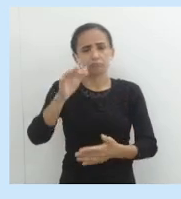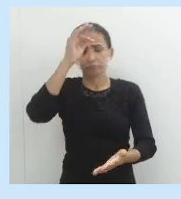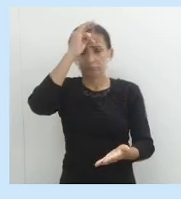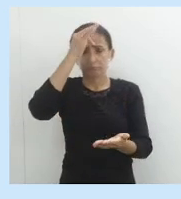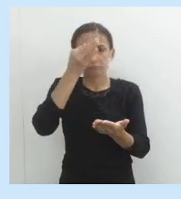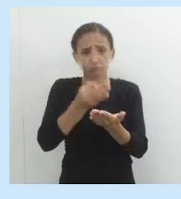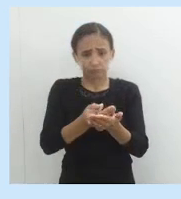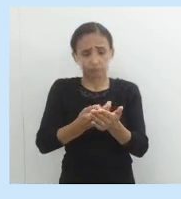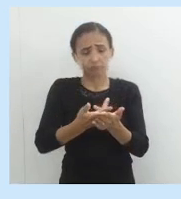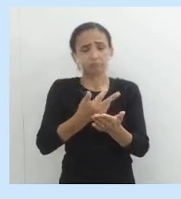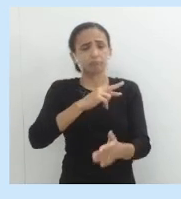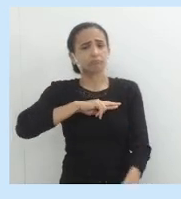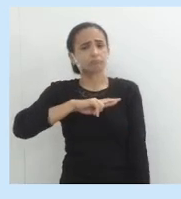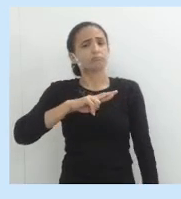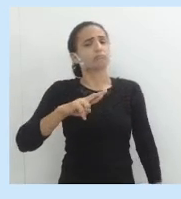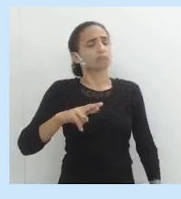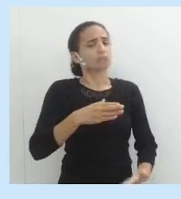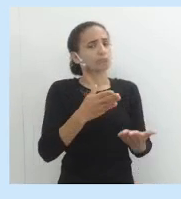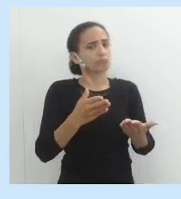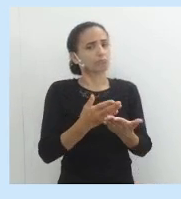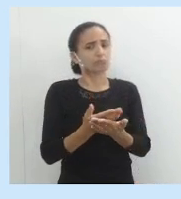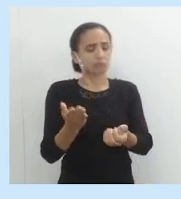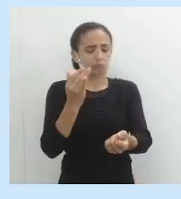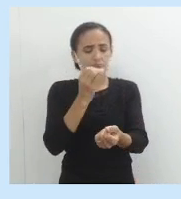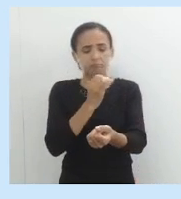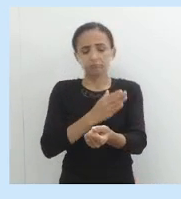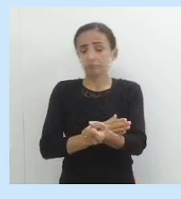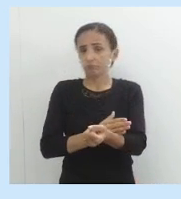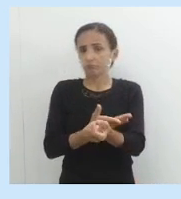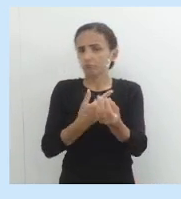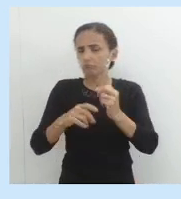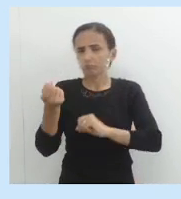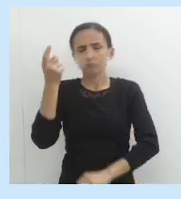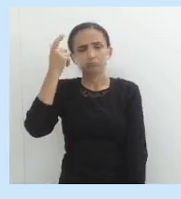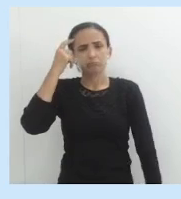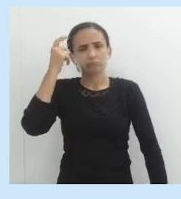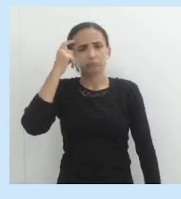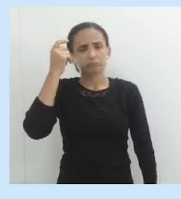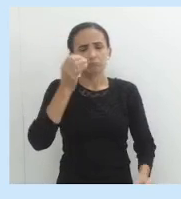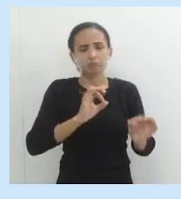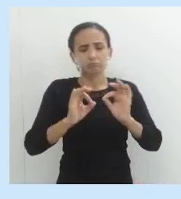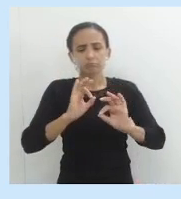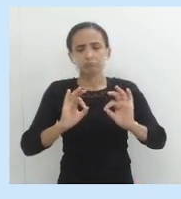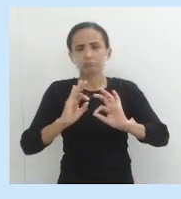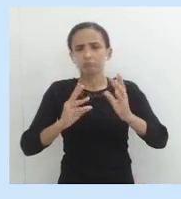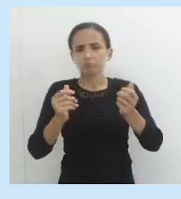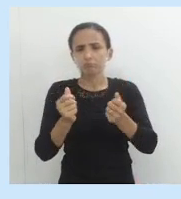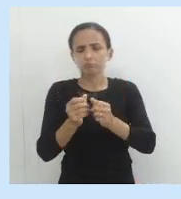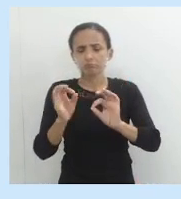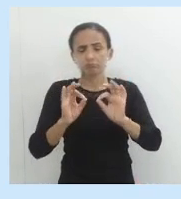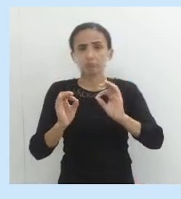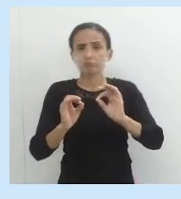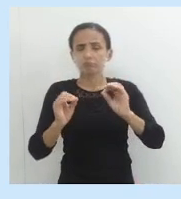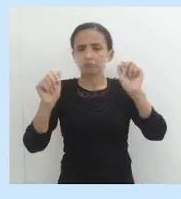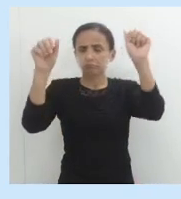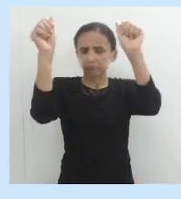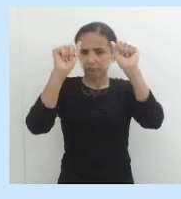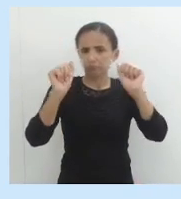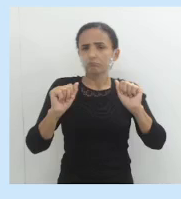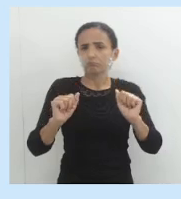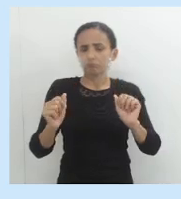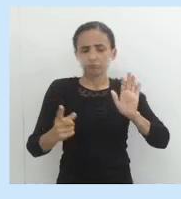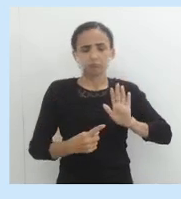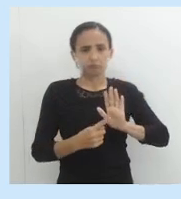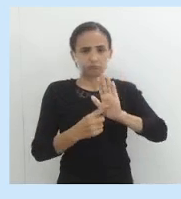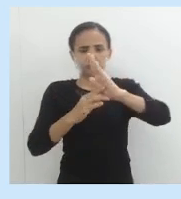nesse período, na Idade Média, então o pensamento crítico, o pensamento artístico, o fazer artístico era ditado pela